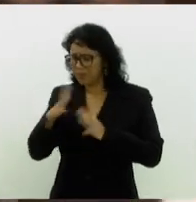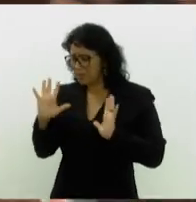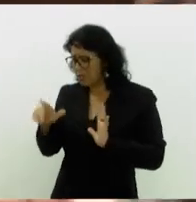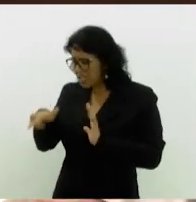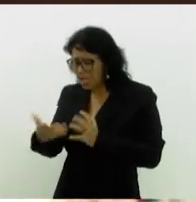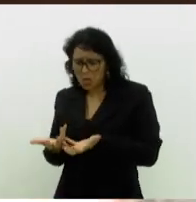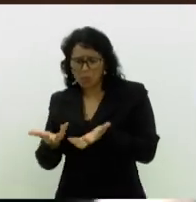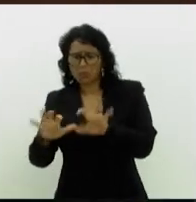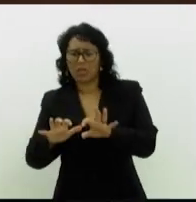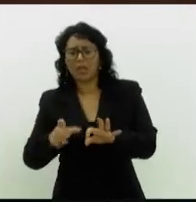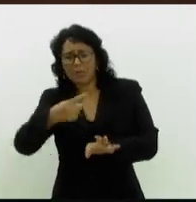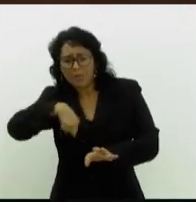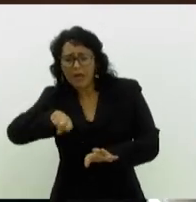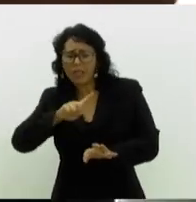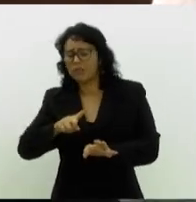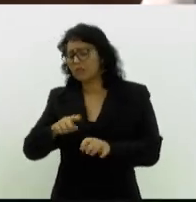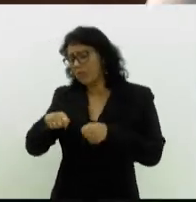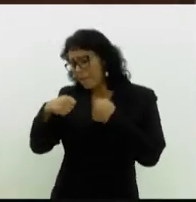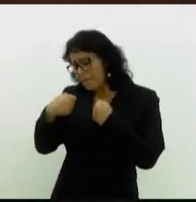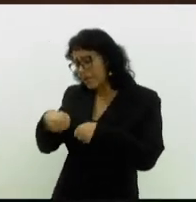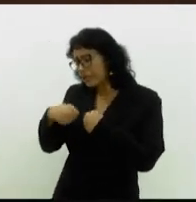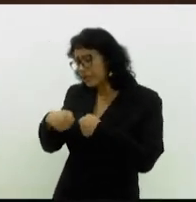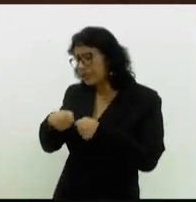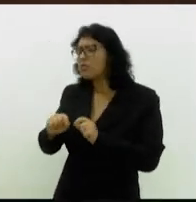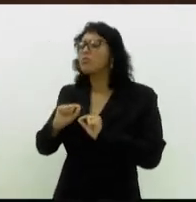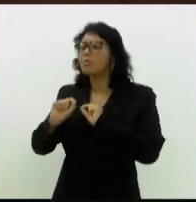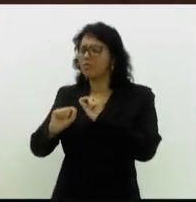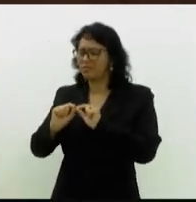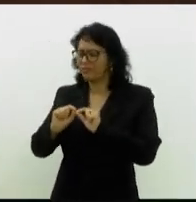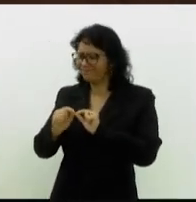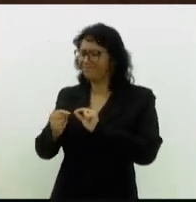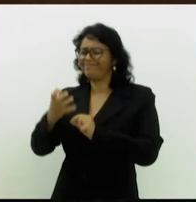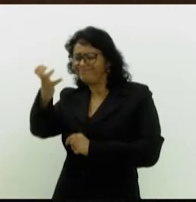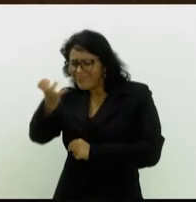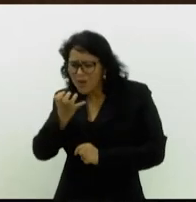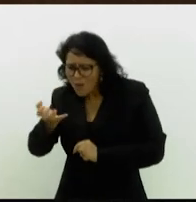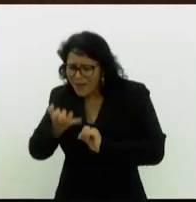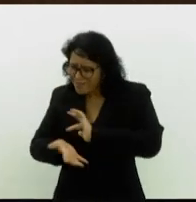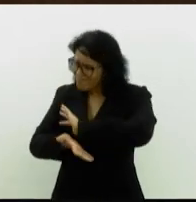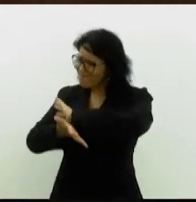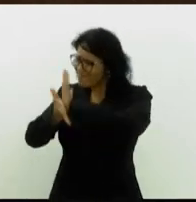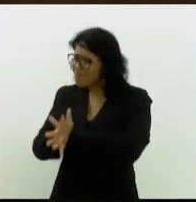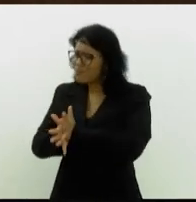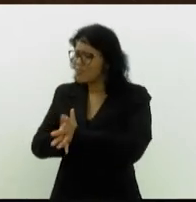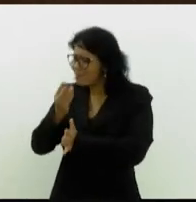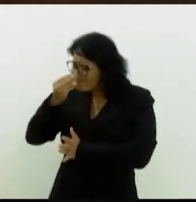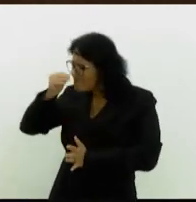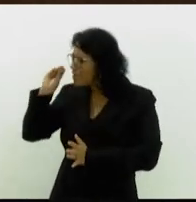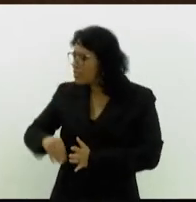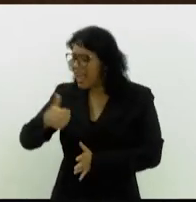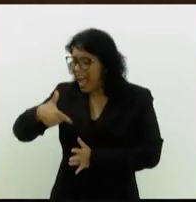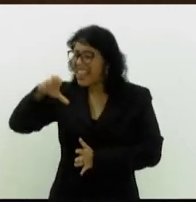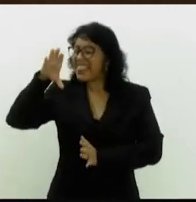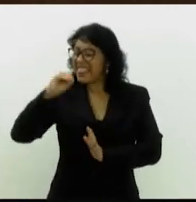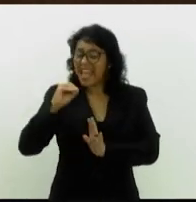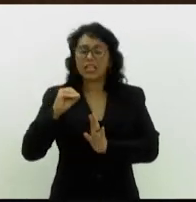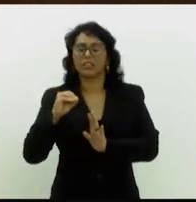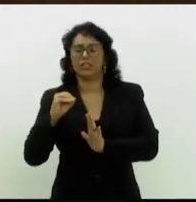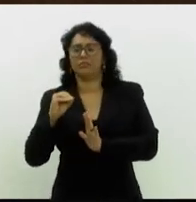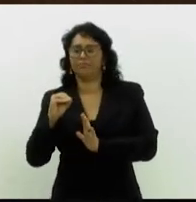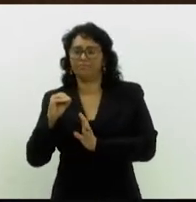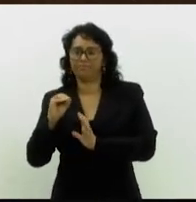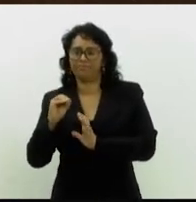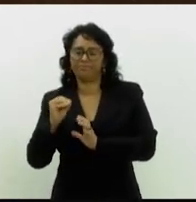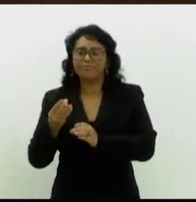além de não não catar eu queria repudiar as 10 emendas supressivas e por fim senhora presidenta ao